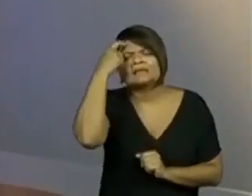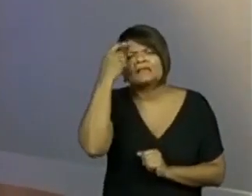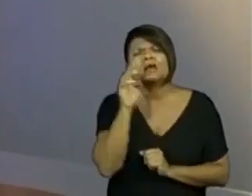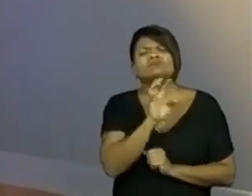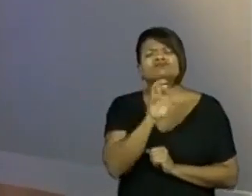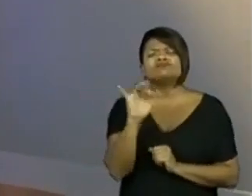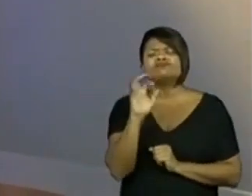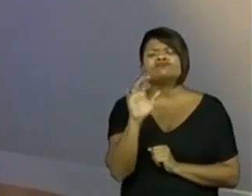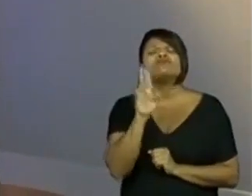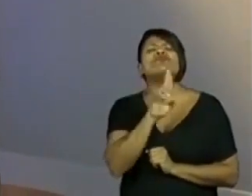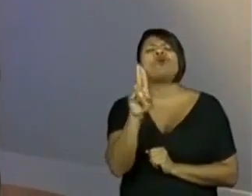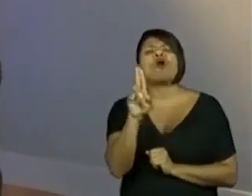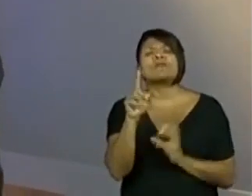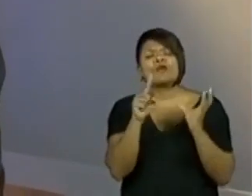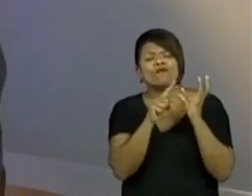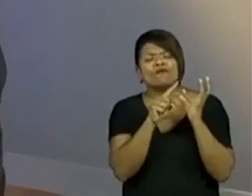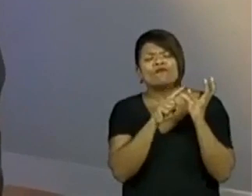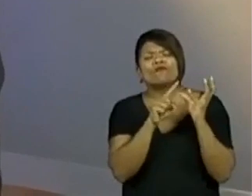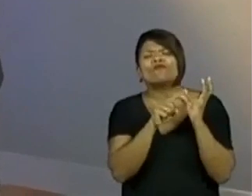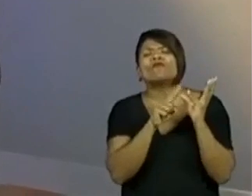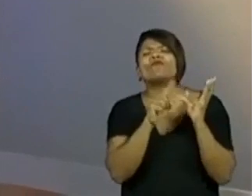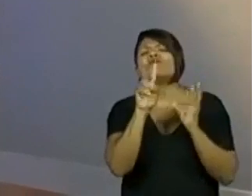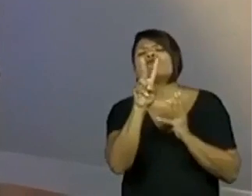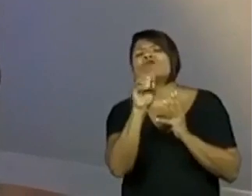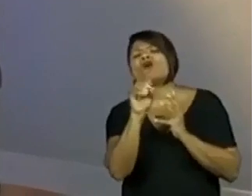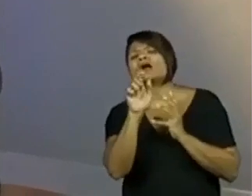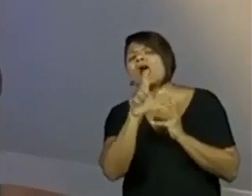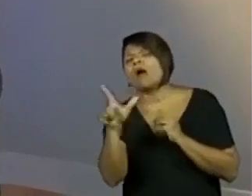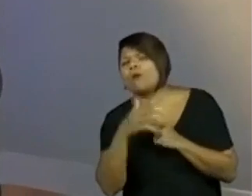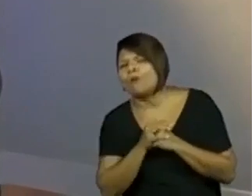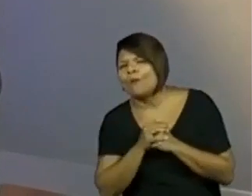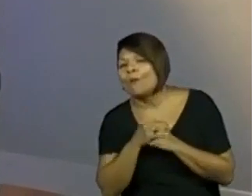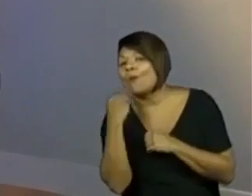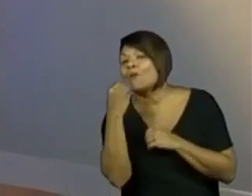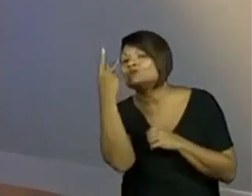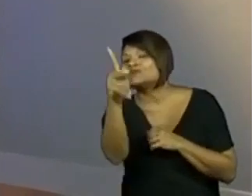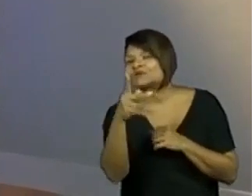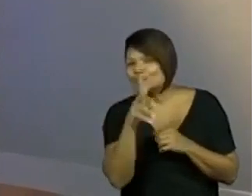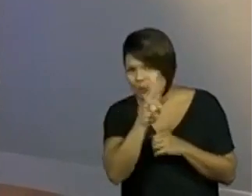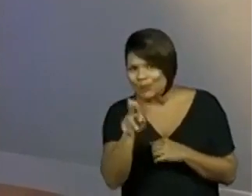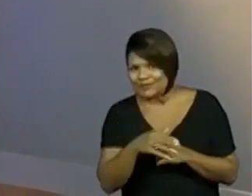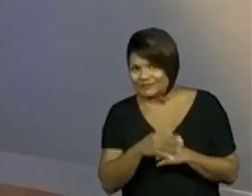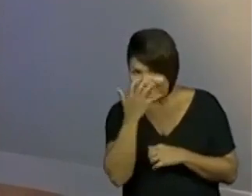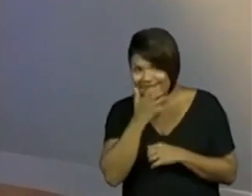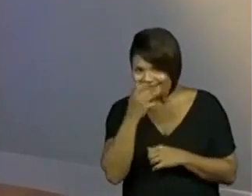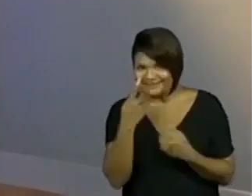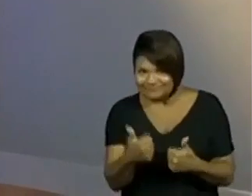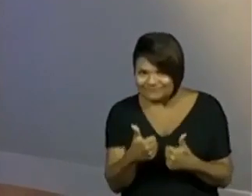próprio nome, para a gente poder encerrar com essa dança.